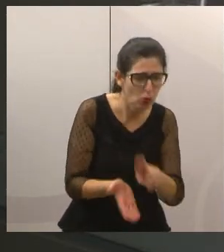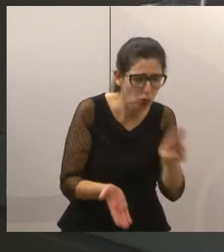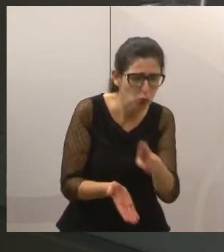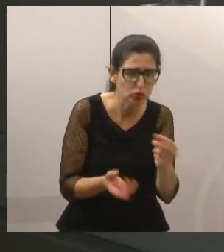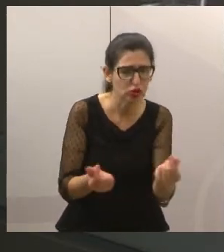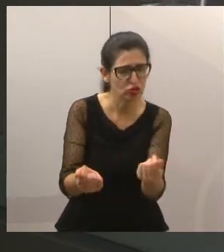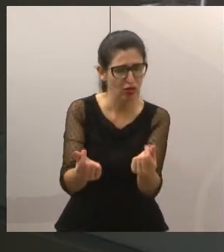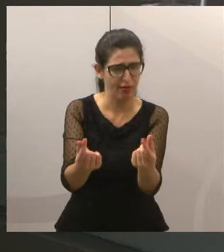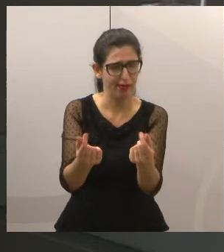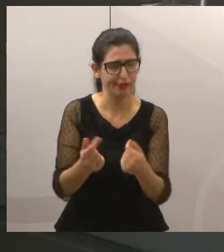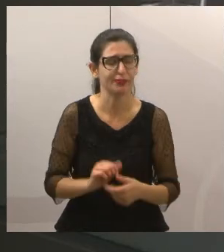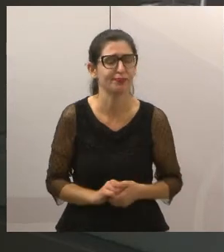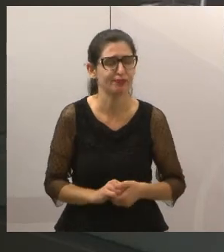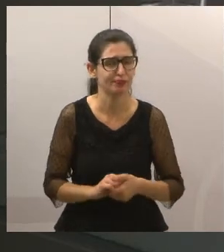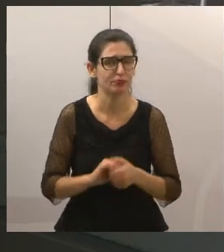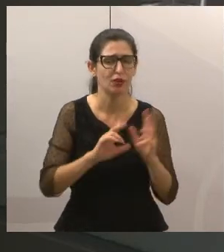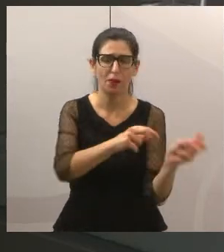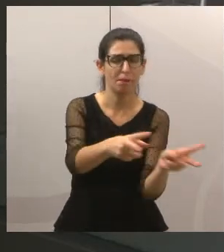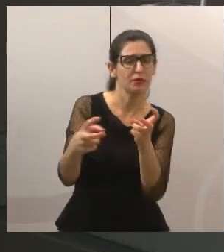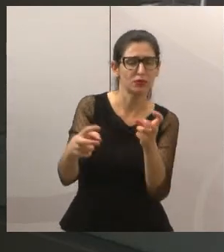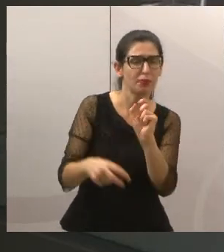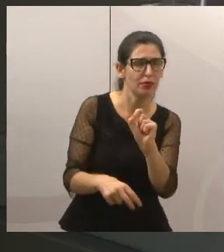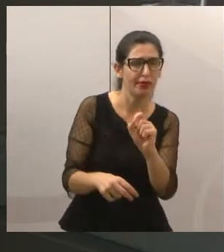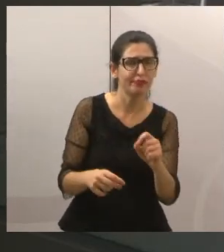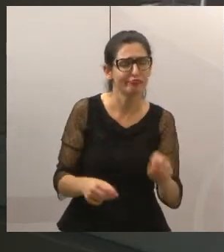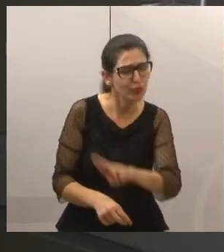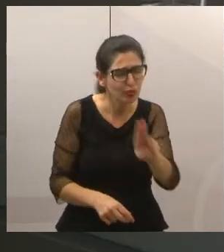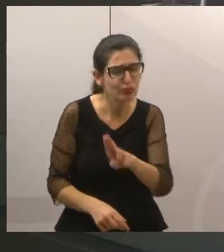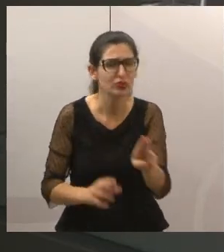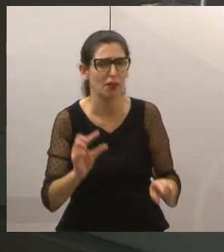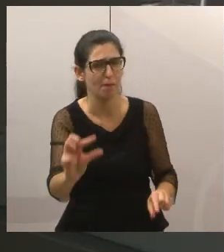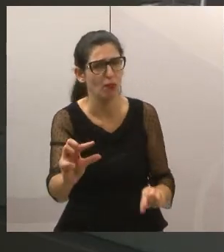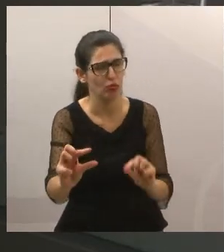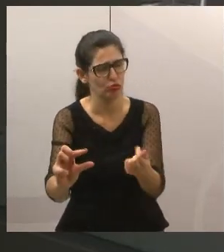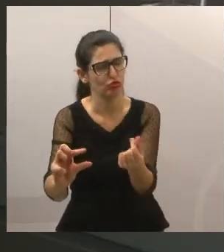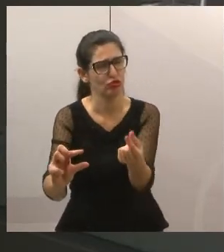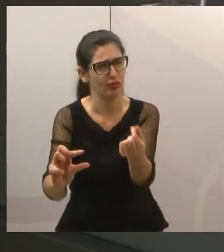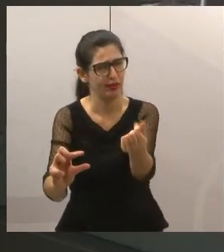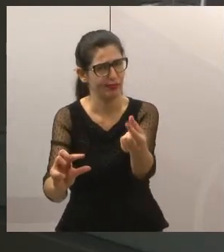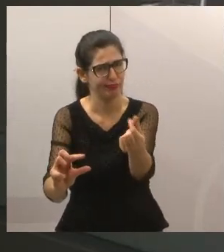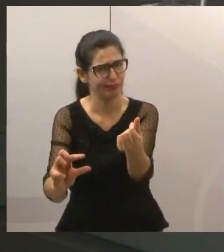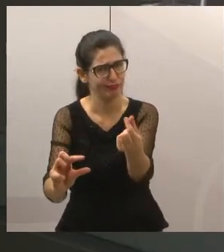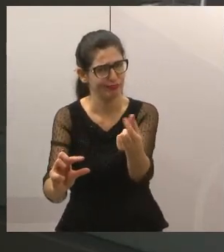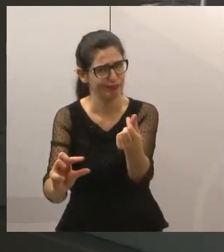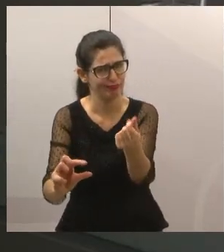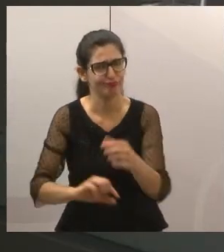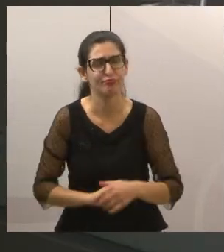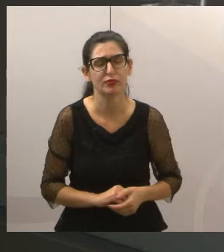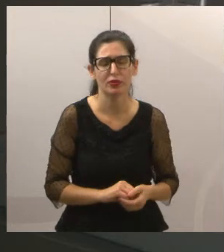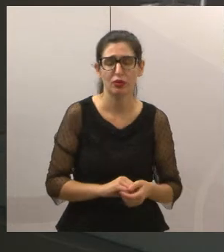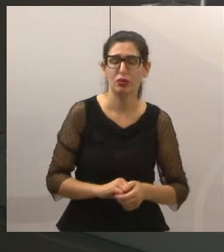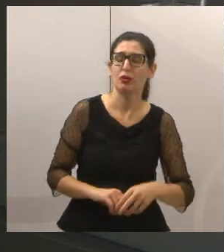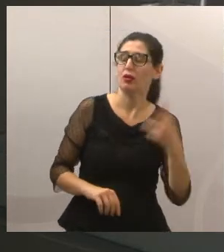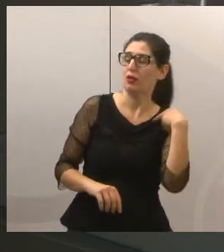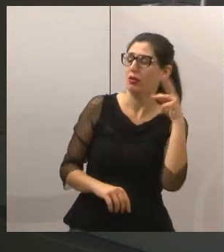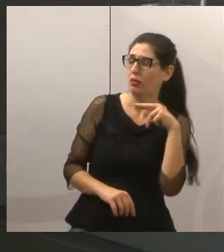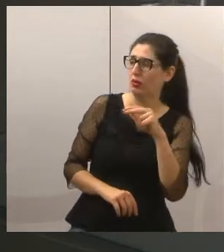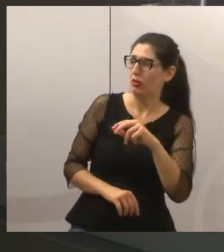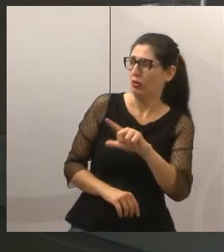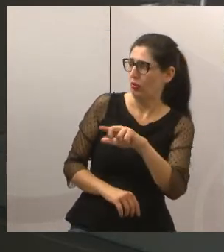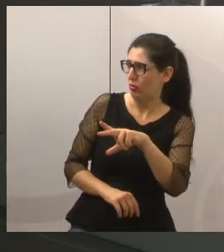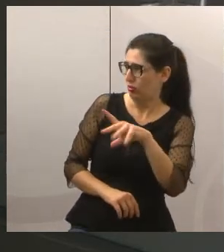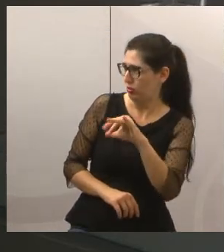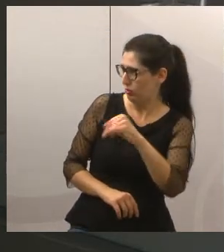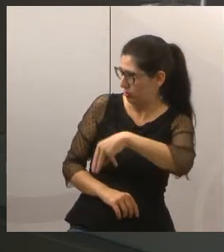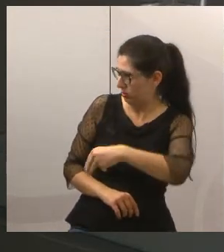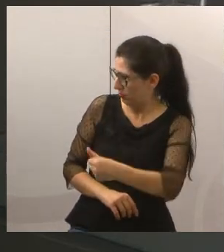isso mostra o olhar da prefeitura, do prefeito, no tocante à questão social, que foi levantada pela vereadora Lucimar, e tanto quanto